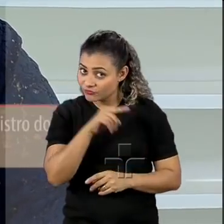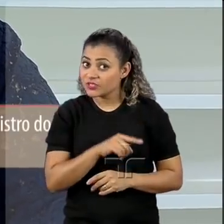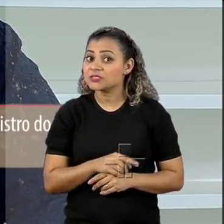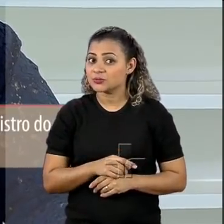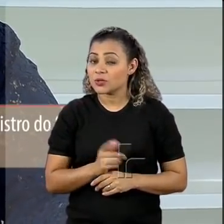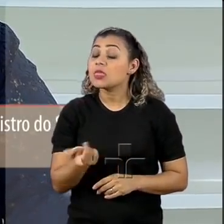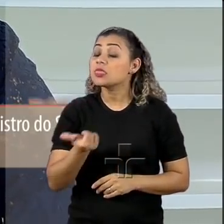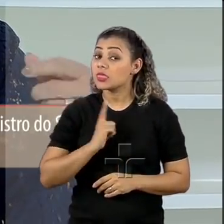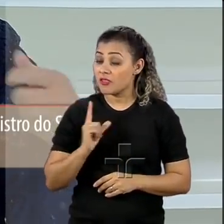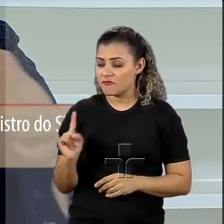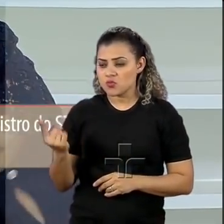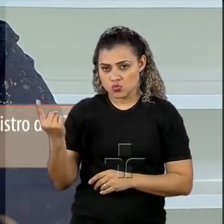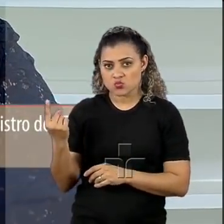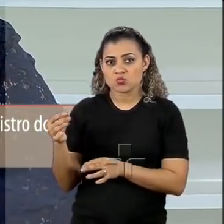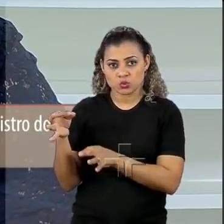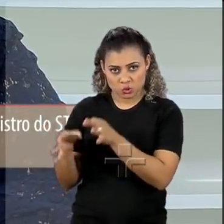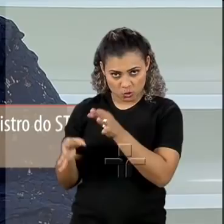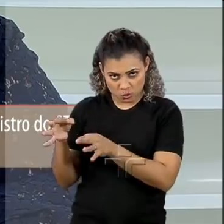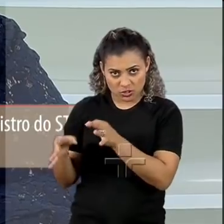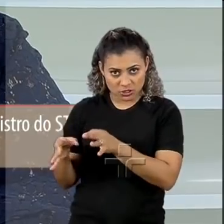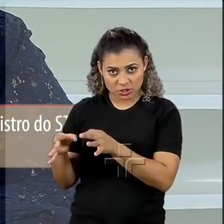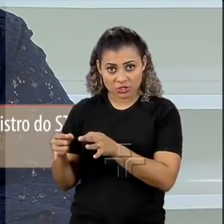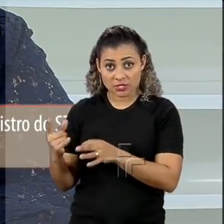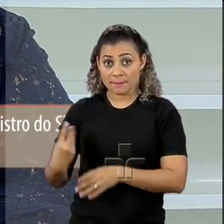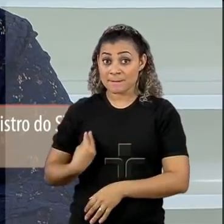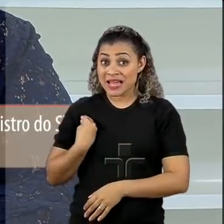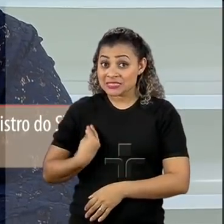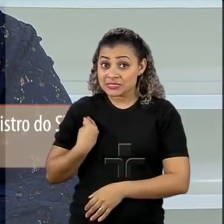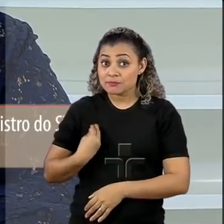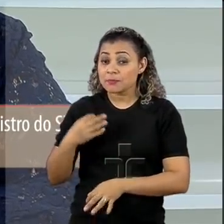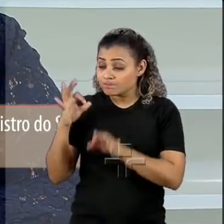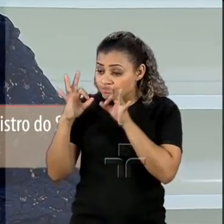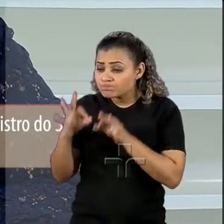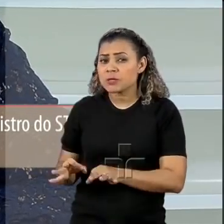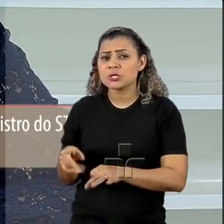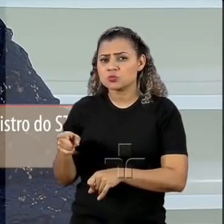um dos juízes que estava realmente